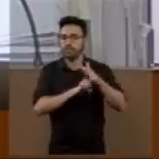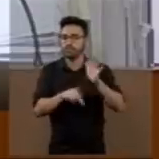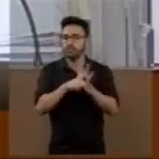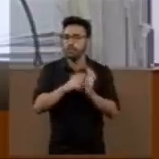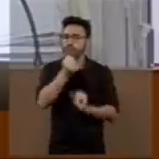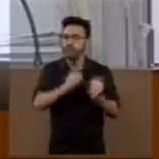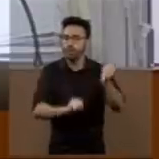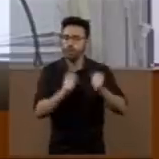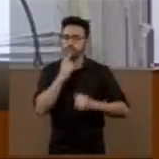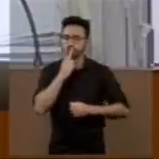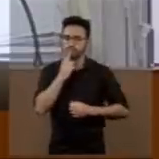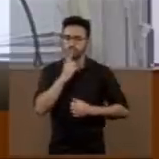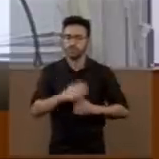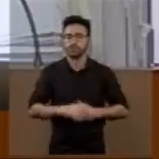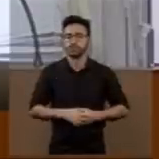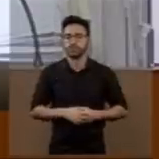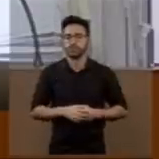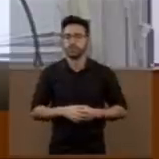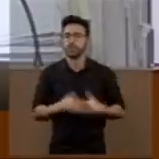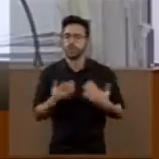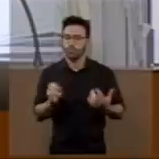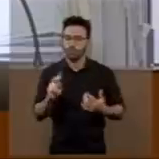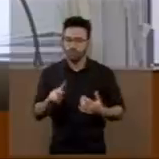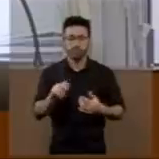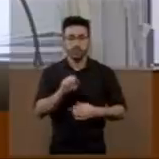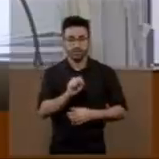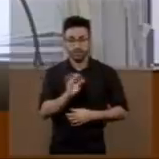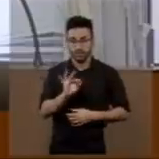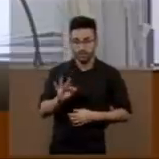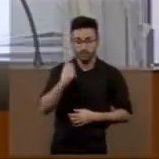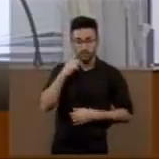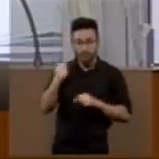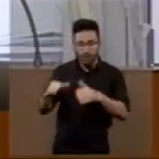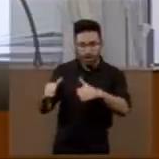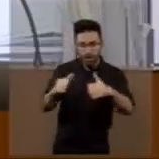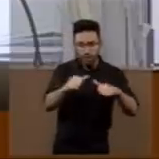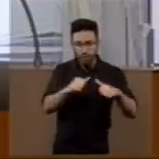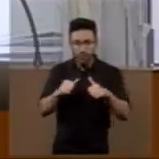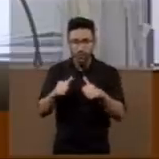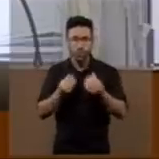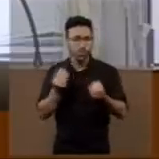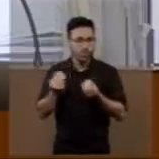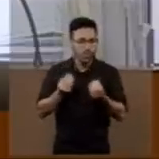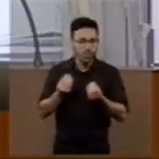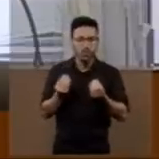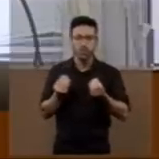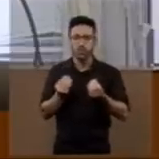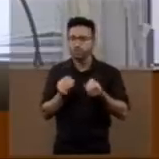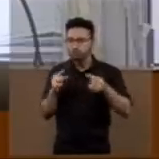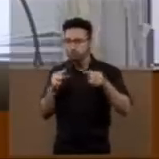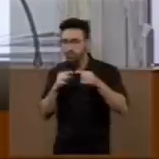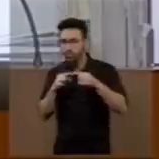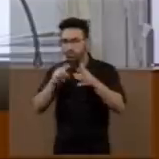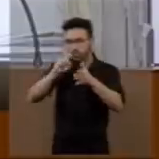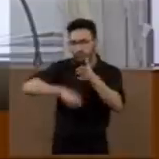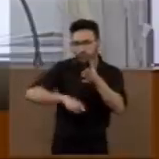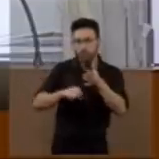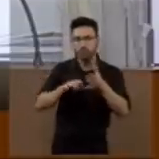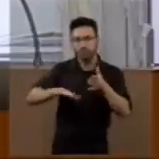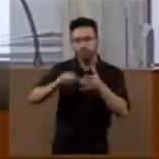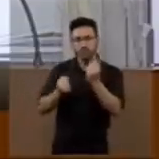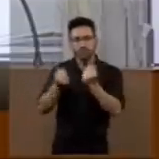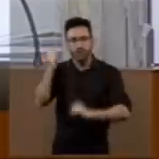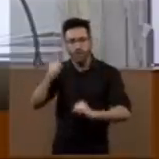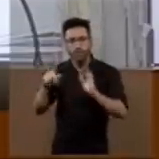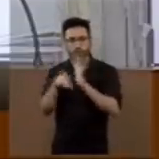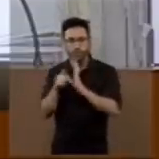cigarros. Naquela sentada, este tribunal aprofundou-se no exame da questão relativa à tributação incidente sobre a